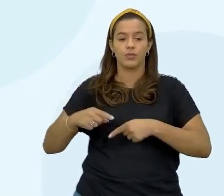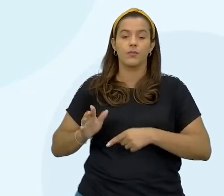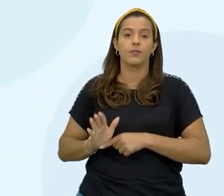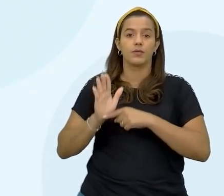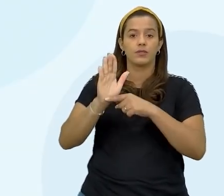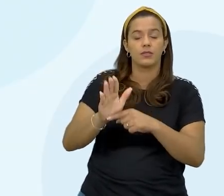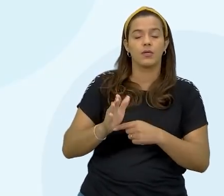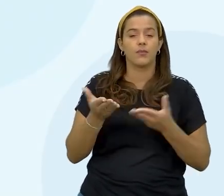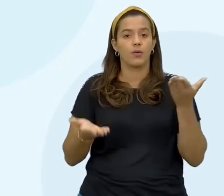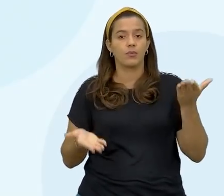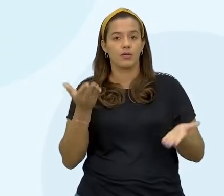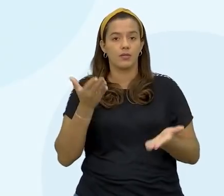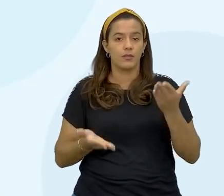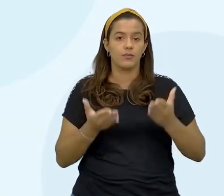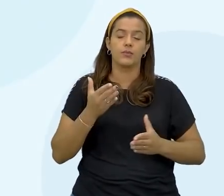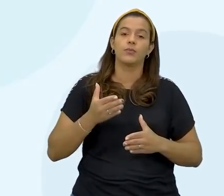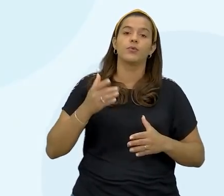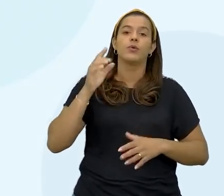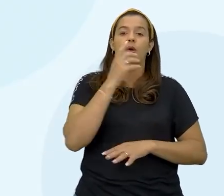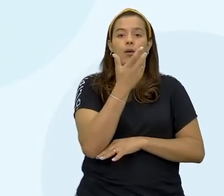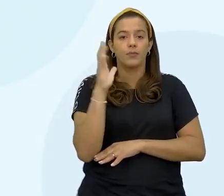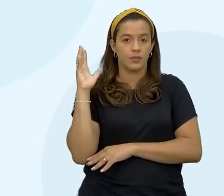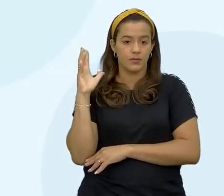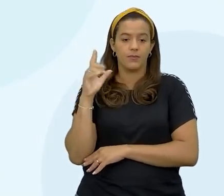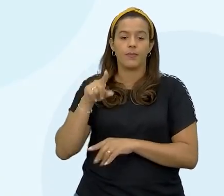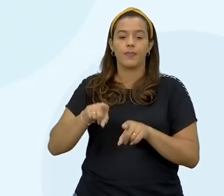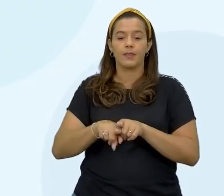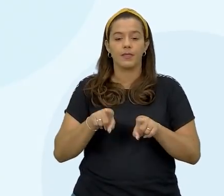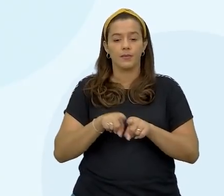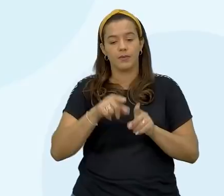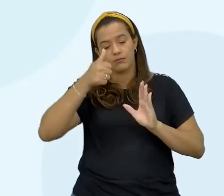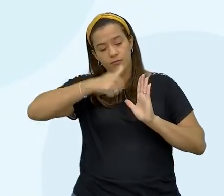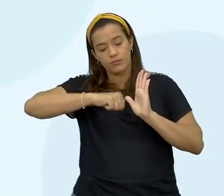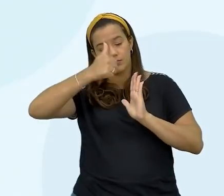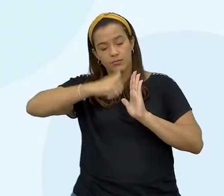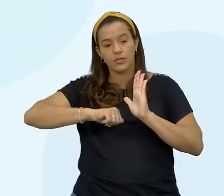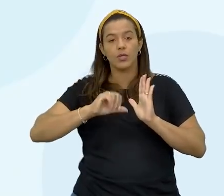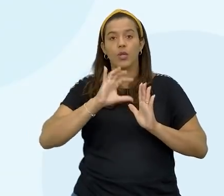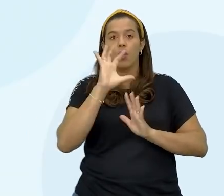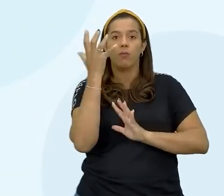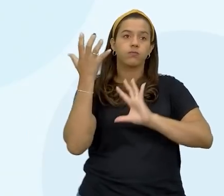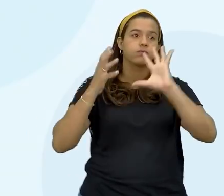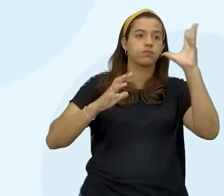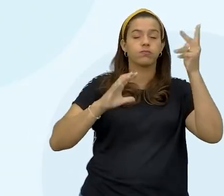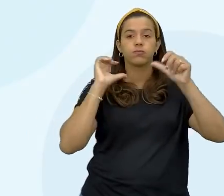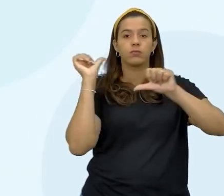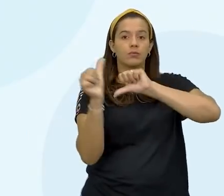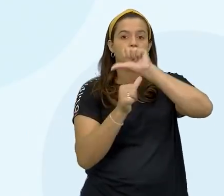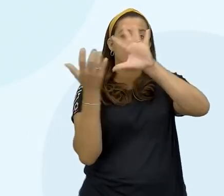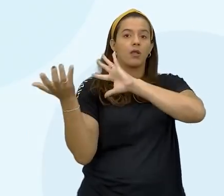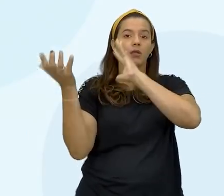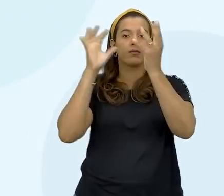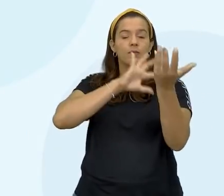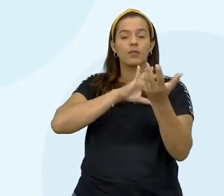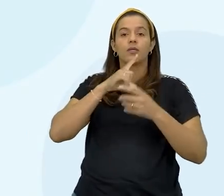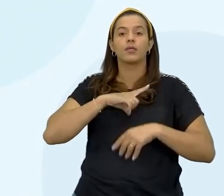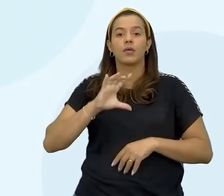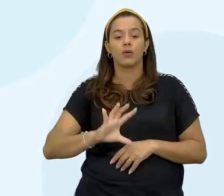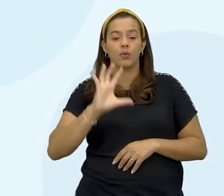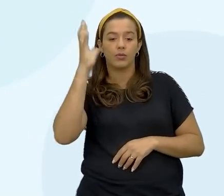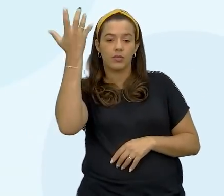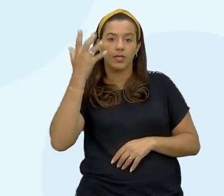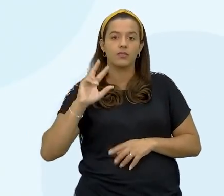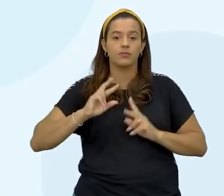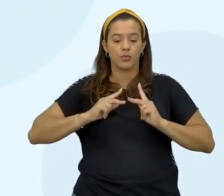equilíbrio ambiental a partir da identificação e análise de alterações climáticas regionais e globais provocadas pela